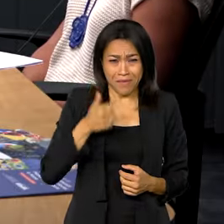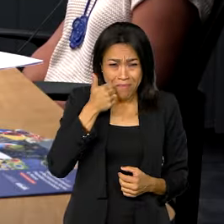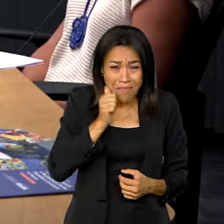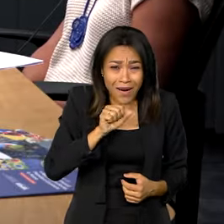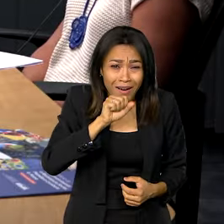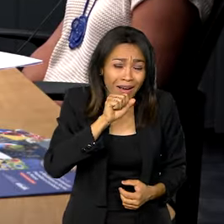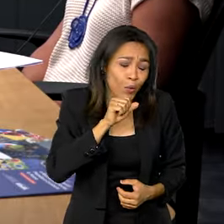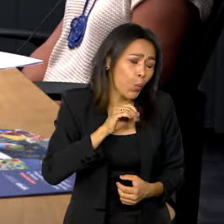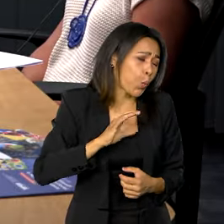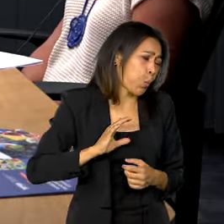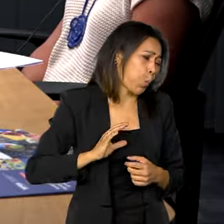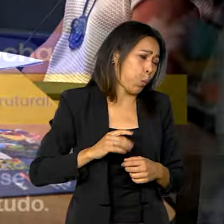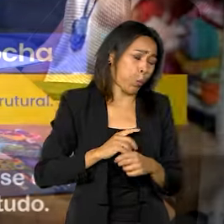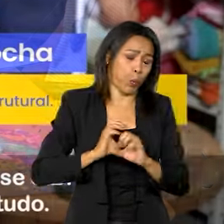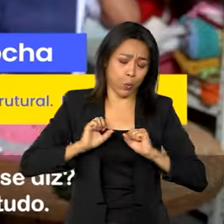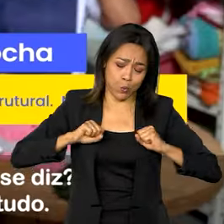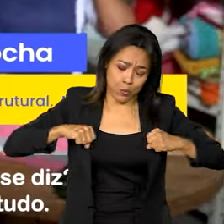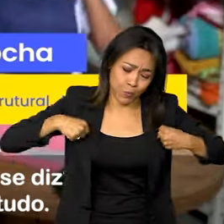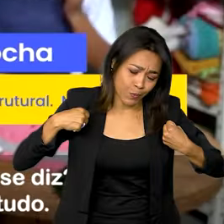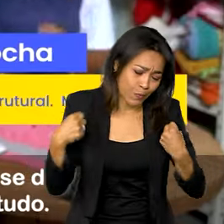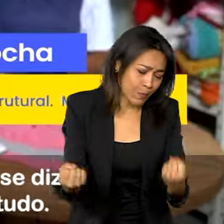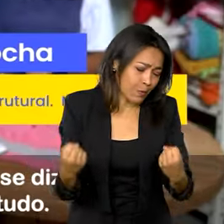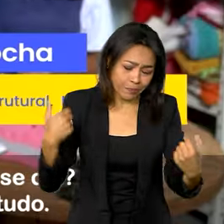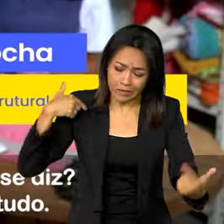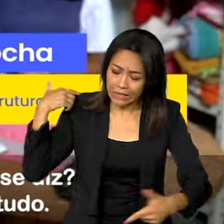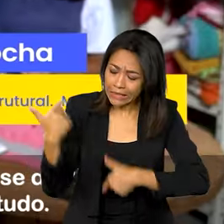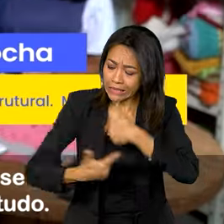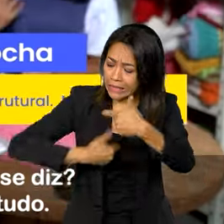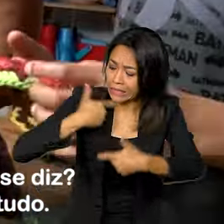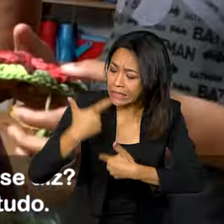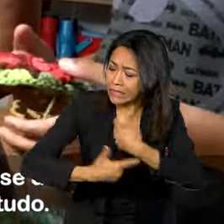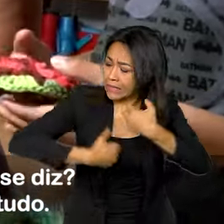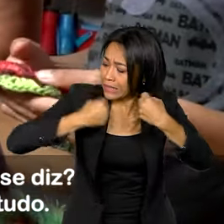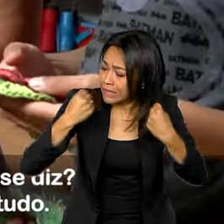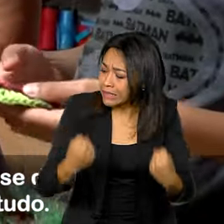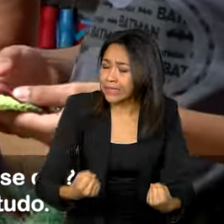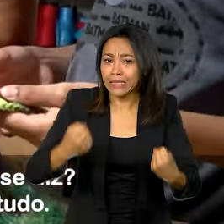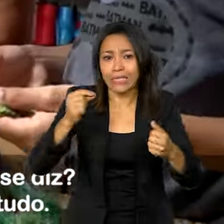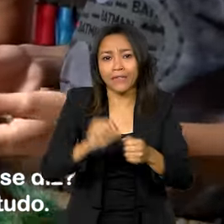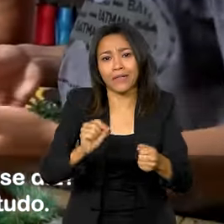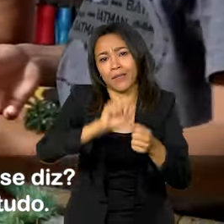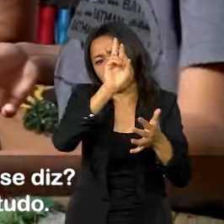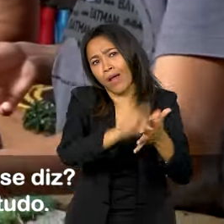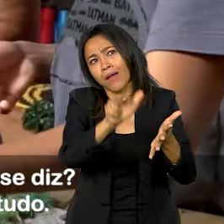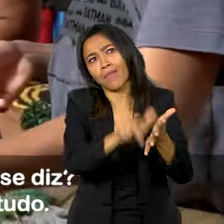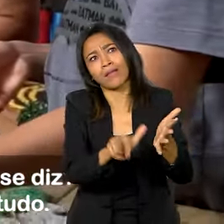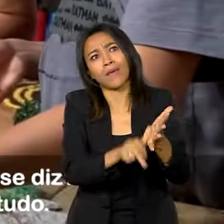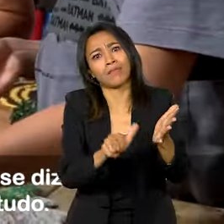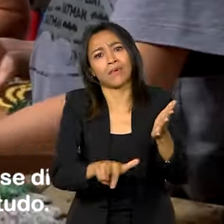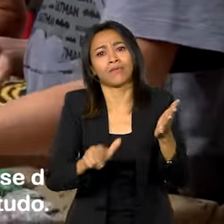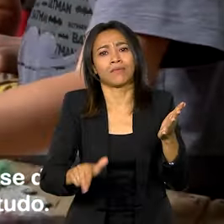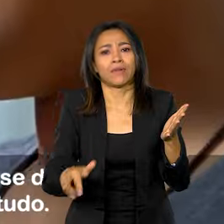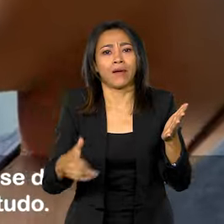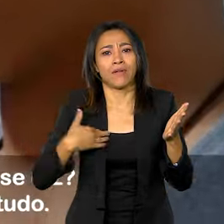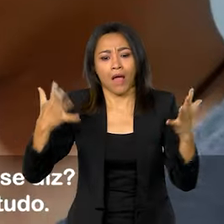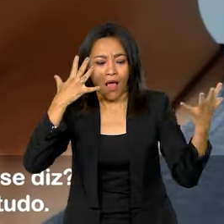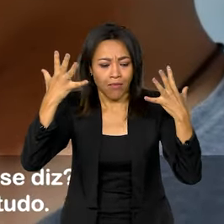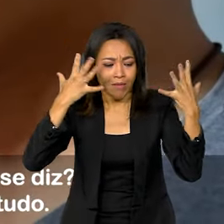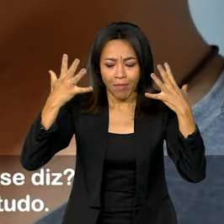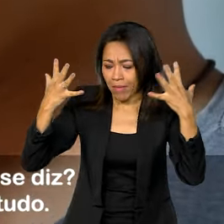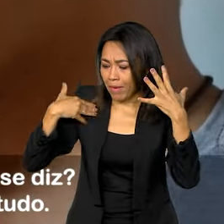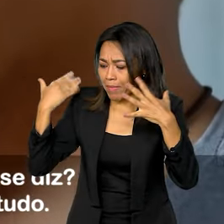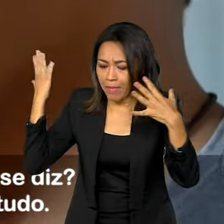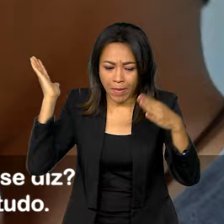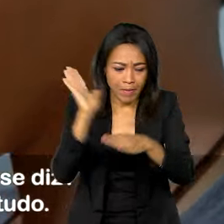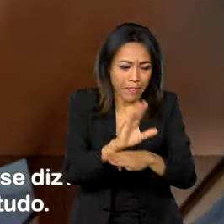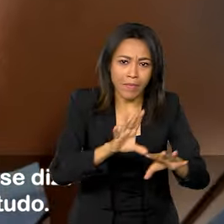Ser mãe é desdobrar né se virar nos 30 ser mãe como se diz tem que ser mil inutilidades né Para